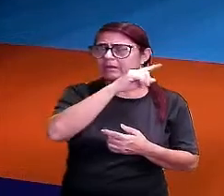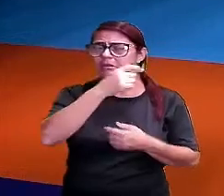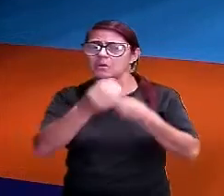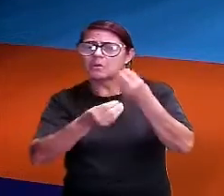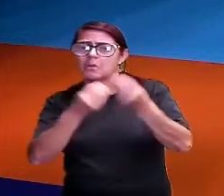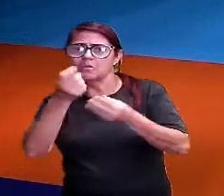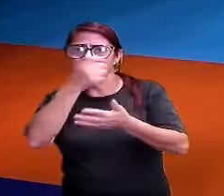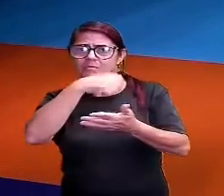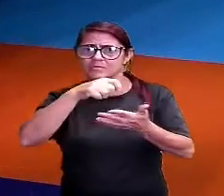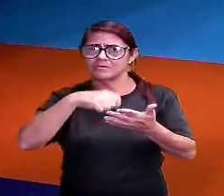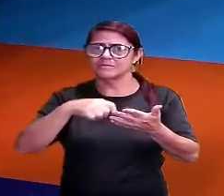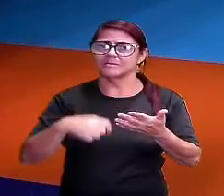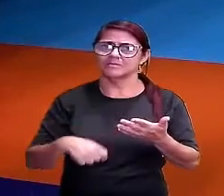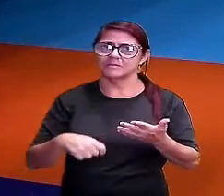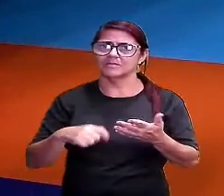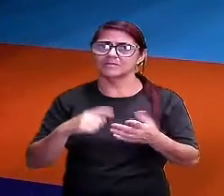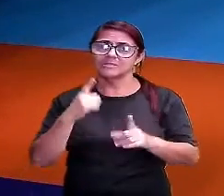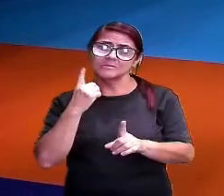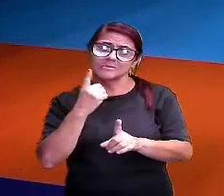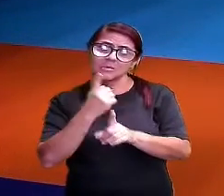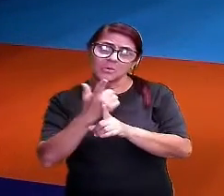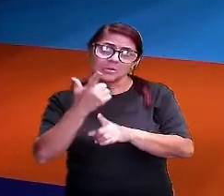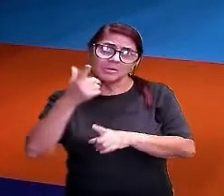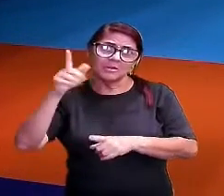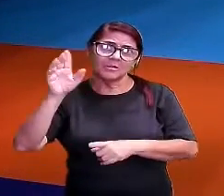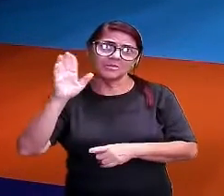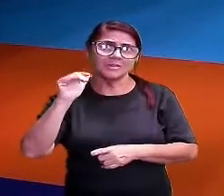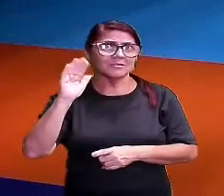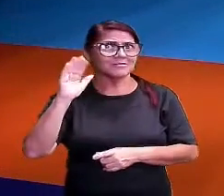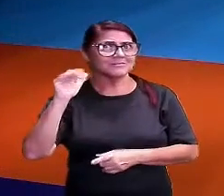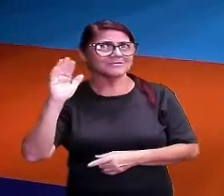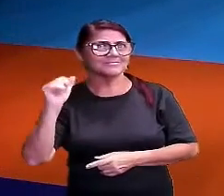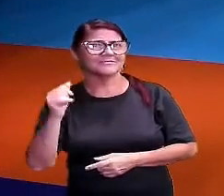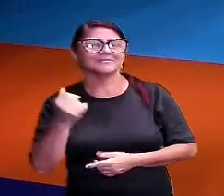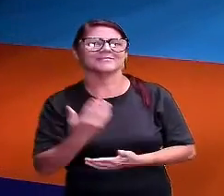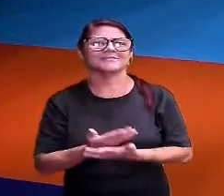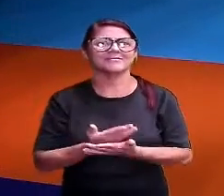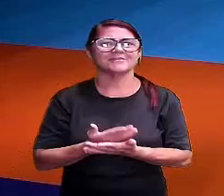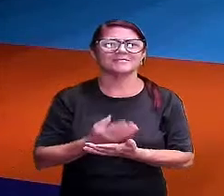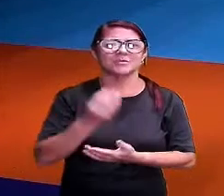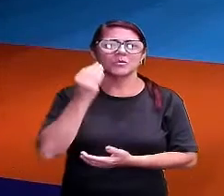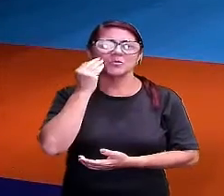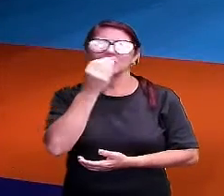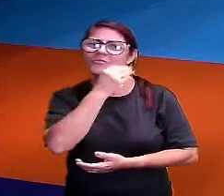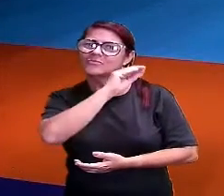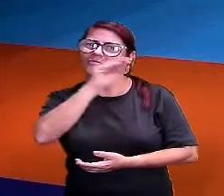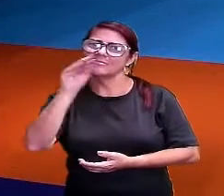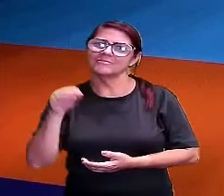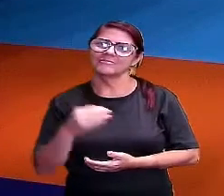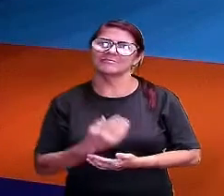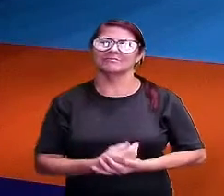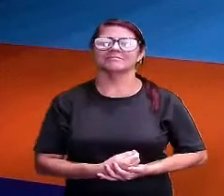ortografia. E a gente se encontra na próxima aula. Tchau, tchau. Beijos e até lá.